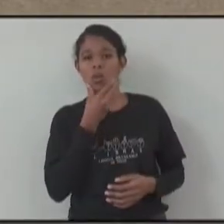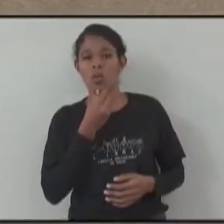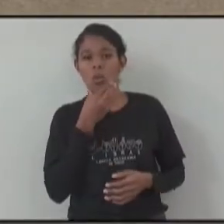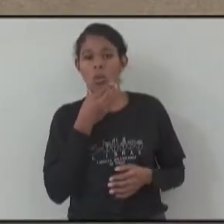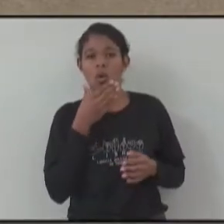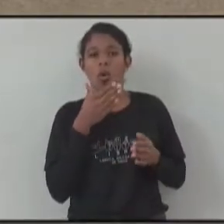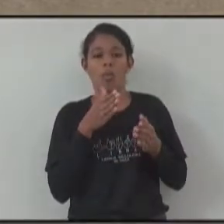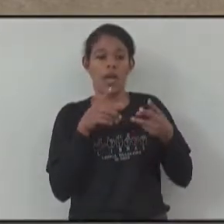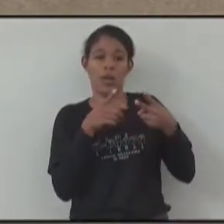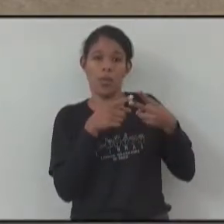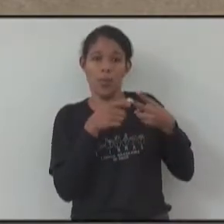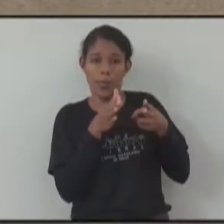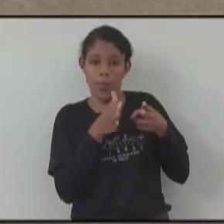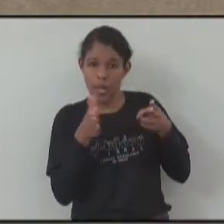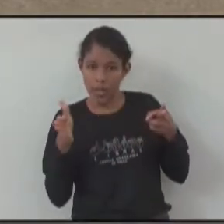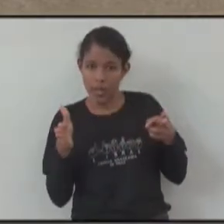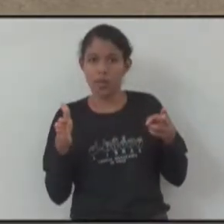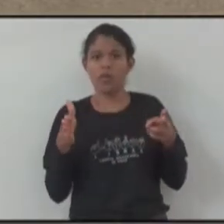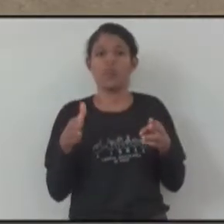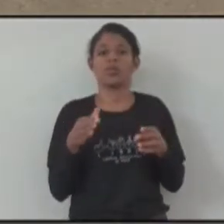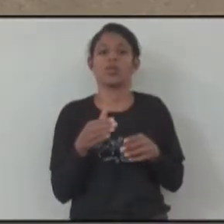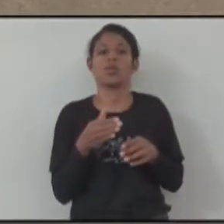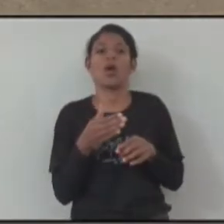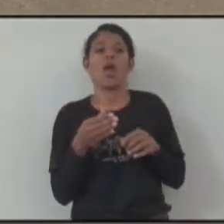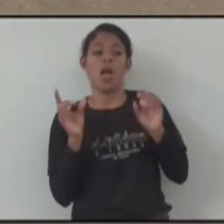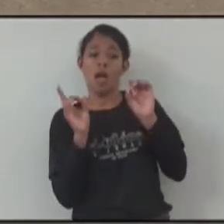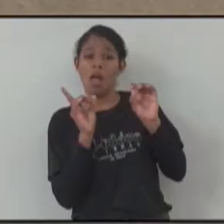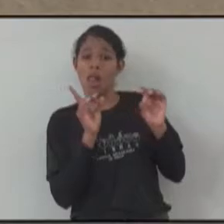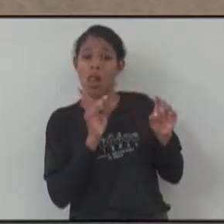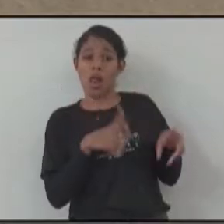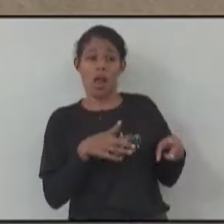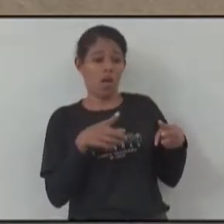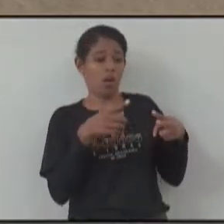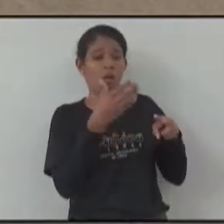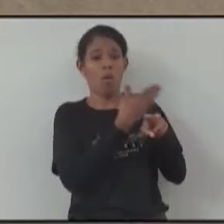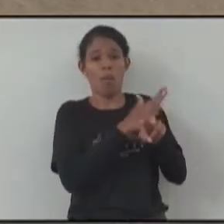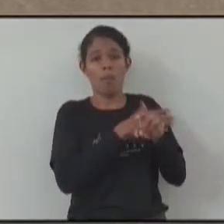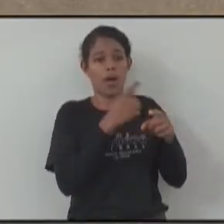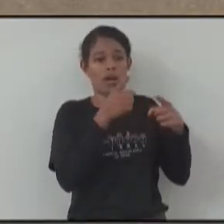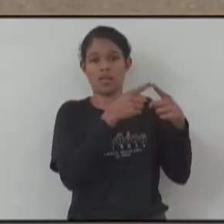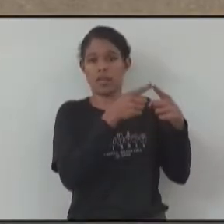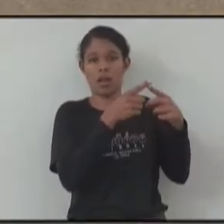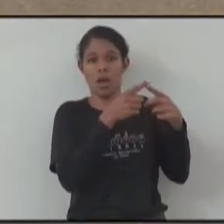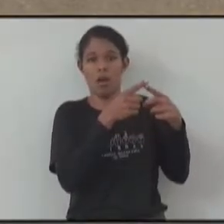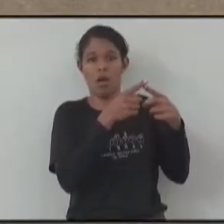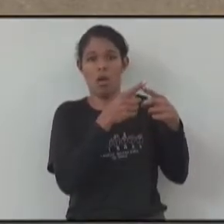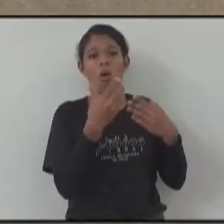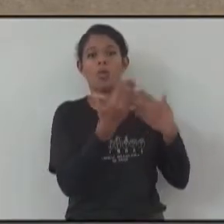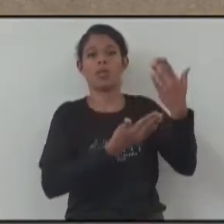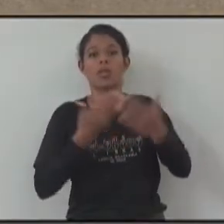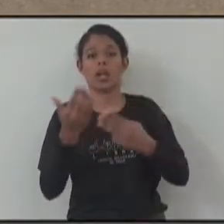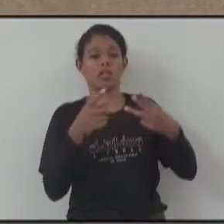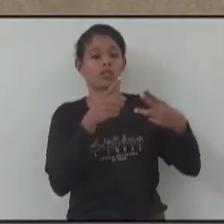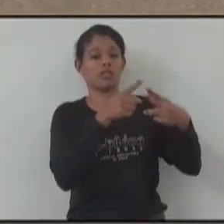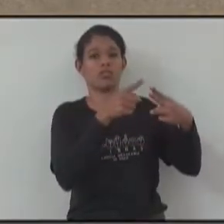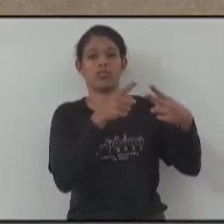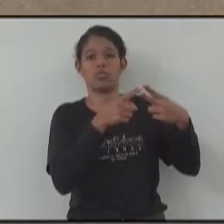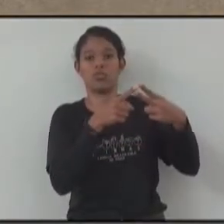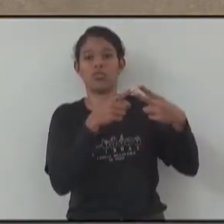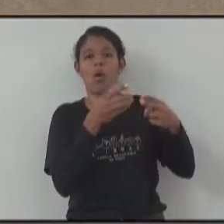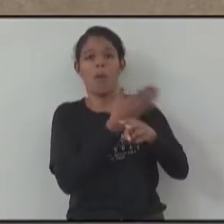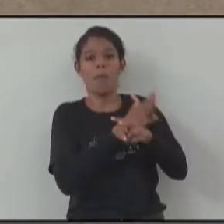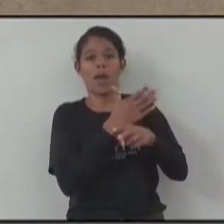neolítico não abandonou por completo as práticas do paleolítico. A Idade dos Metais é uma nova era, uma